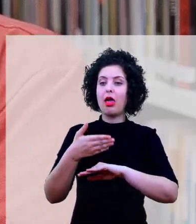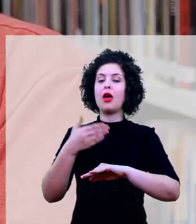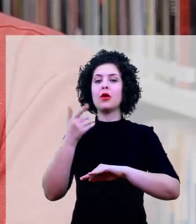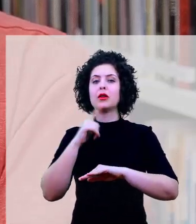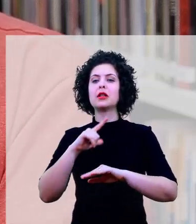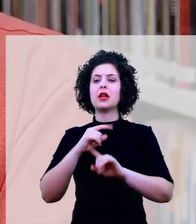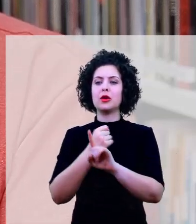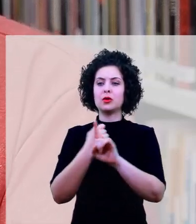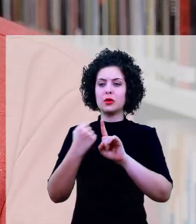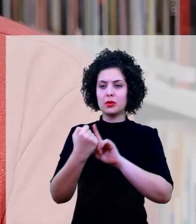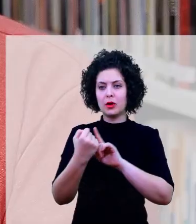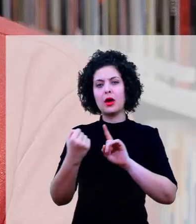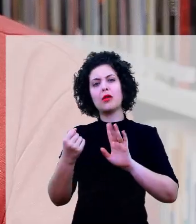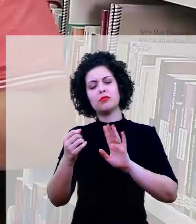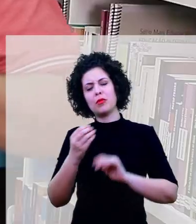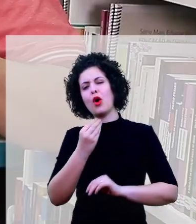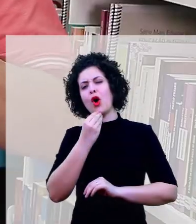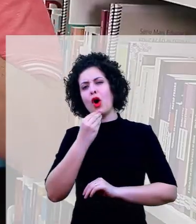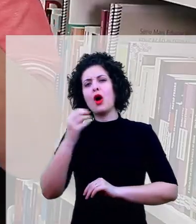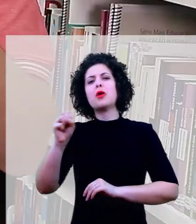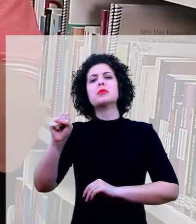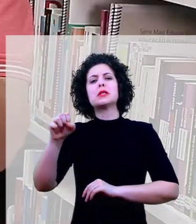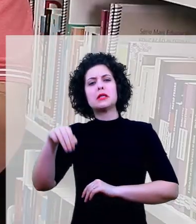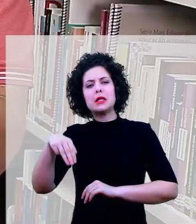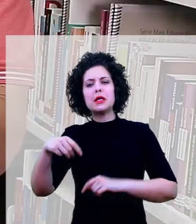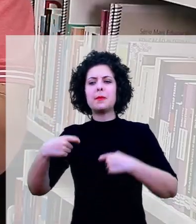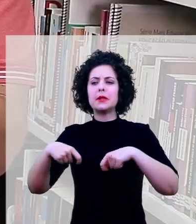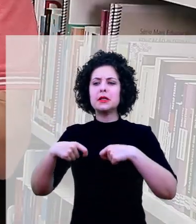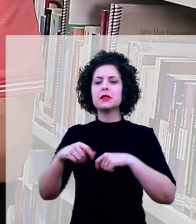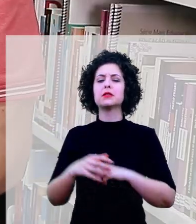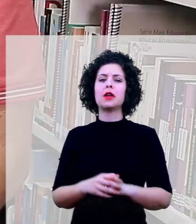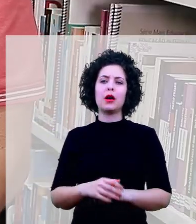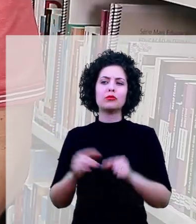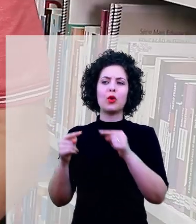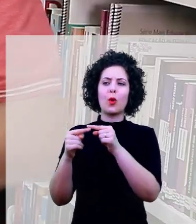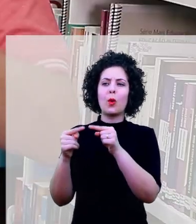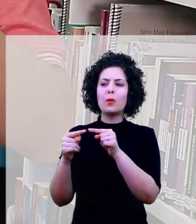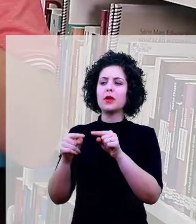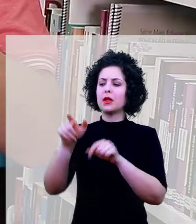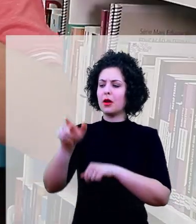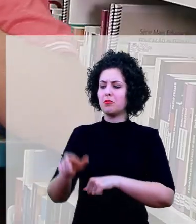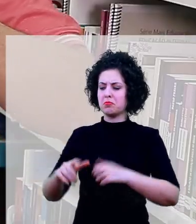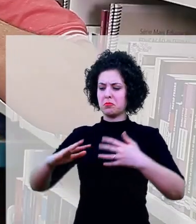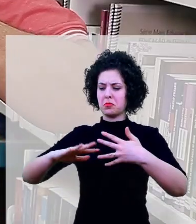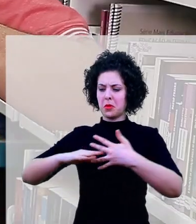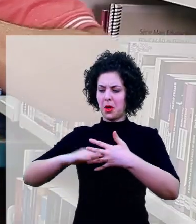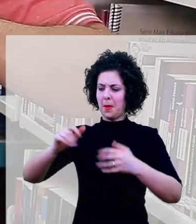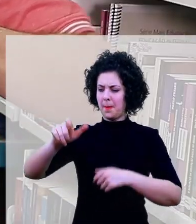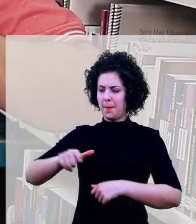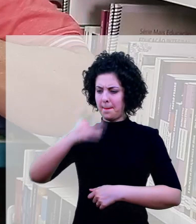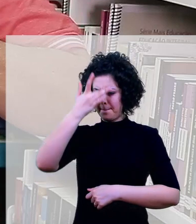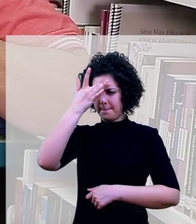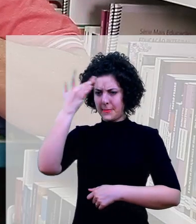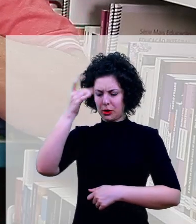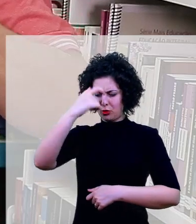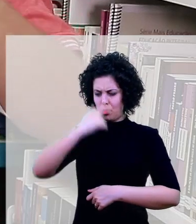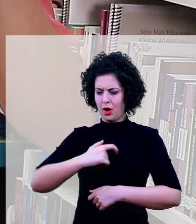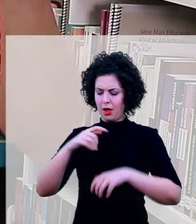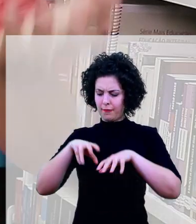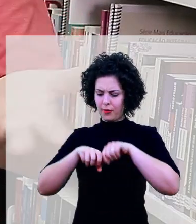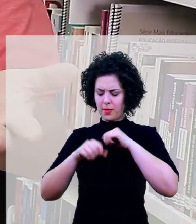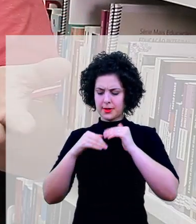assistência social, eu direi certamente. Faz parte de uma ideia de formação do cidadão, numa perspectiva de uma